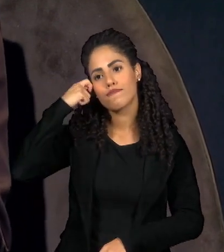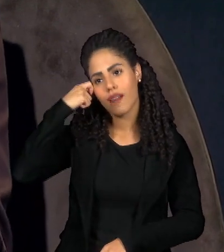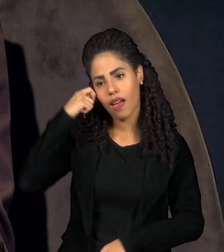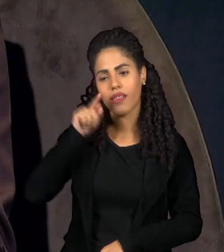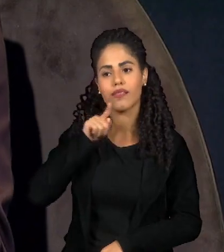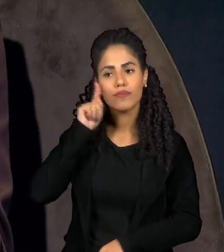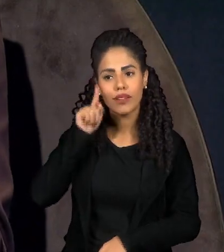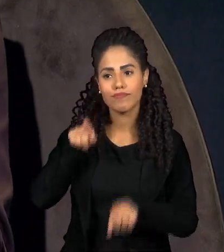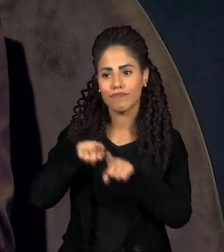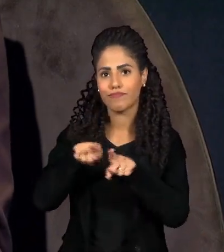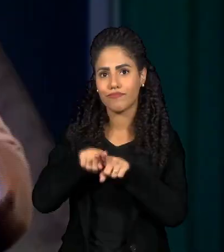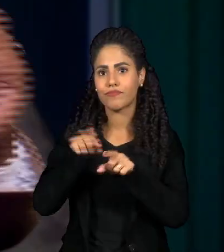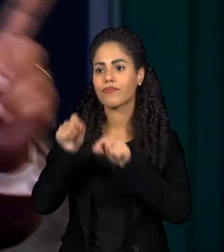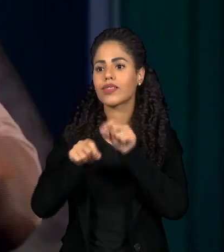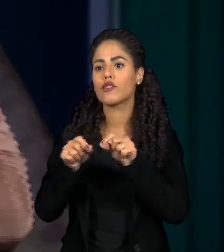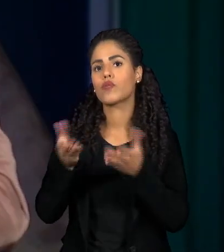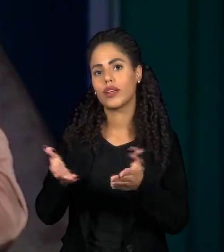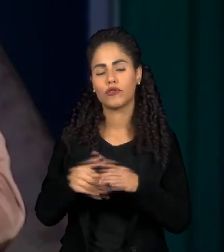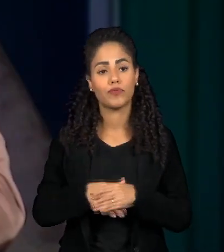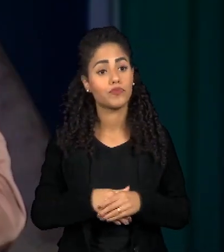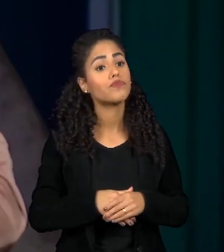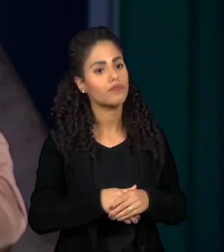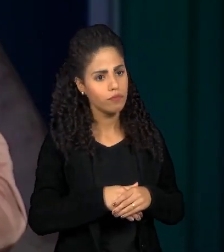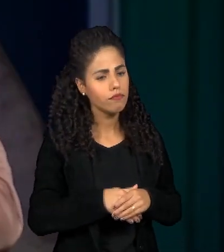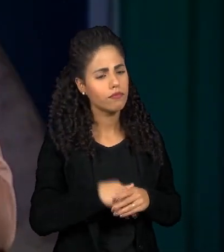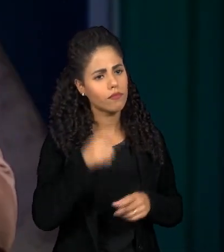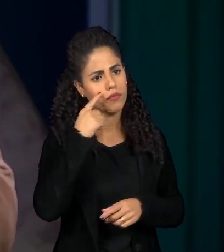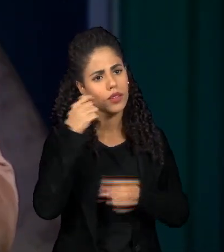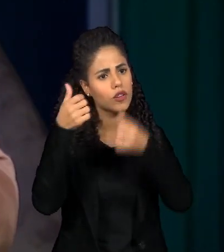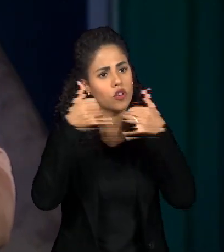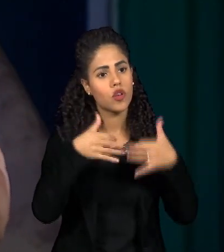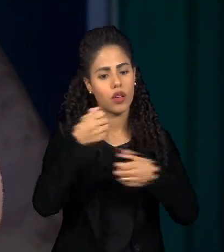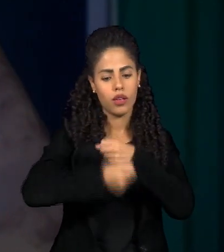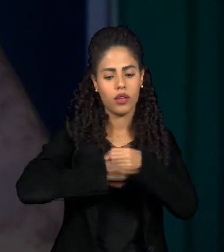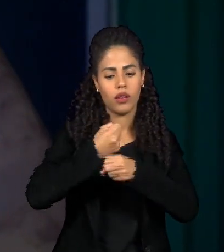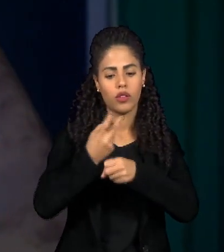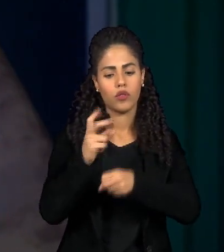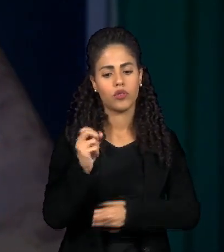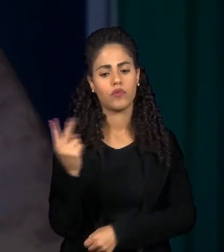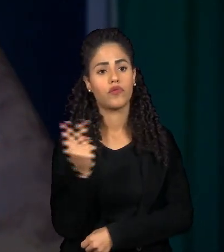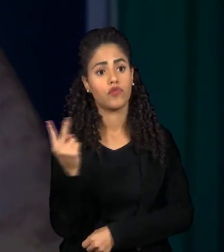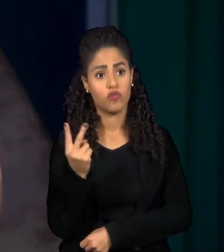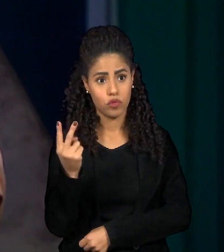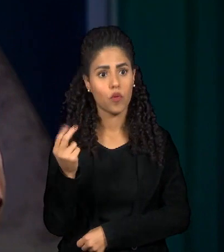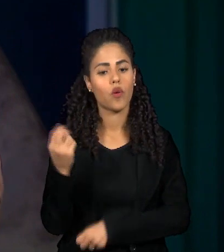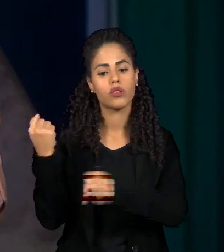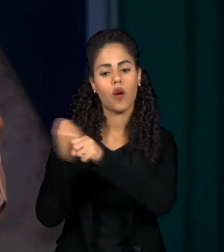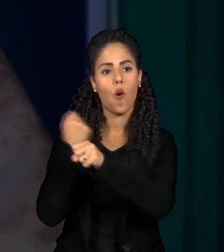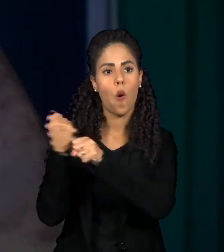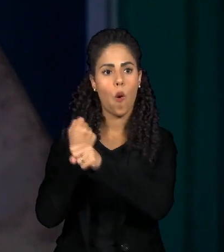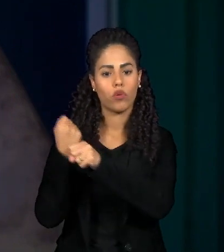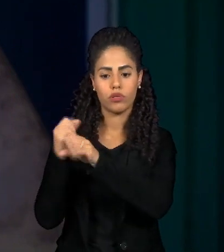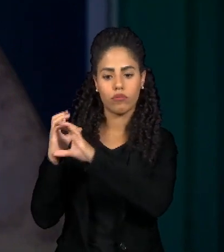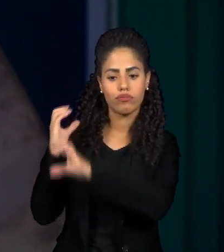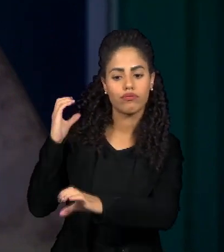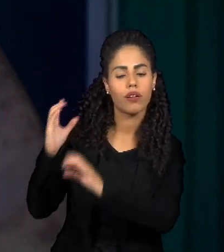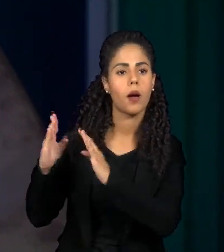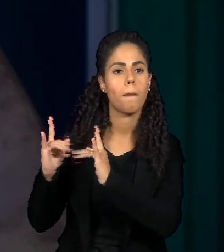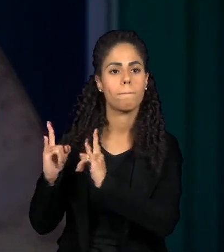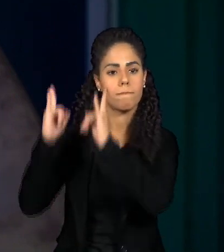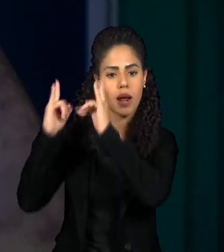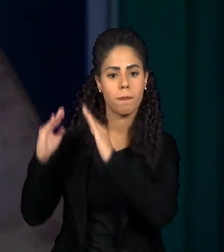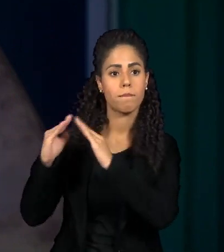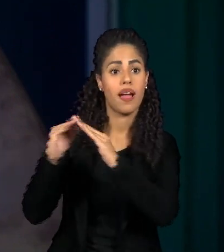de liderança ainda é muito aquém. Só para ilustrar o que você está dizendo, em 2022 a construção civil gerou 430